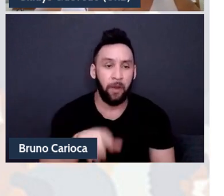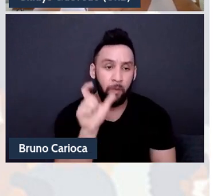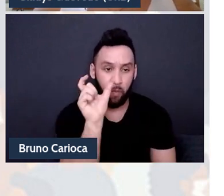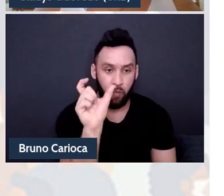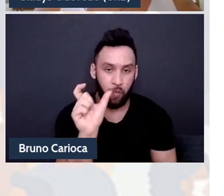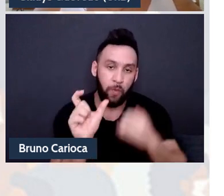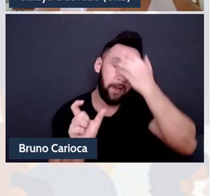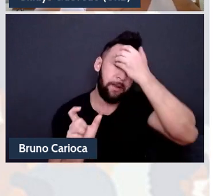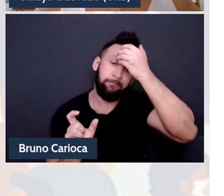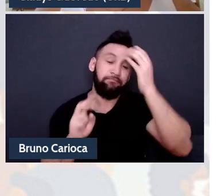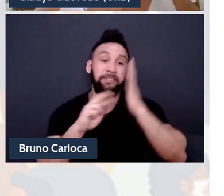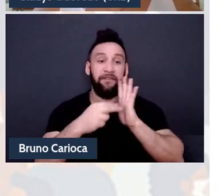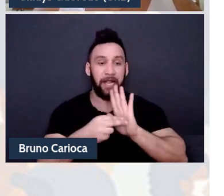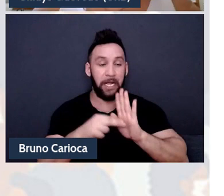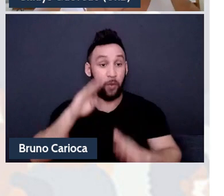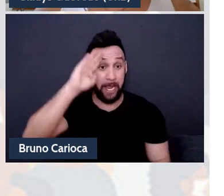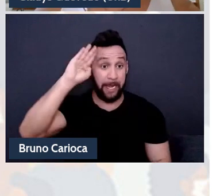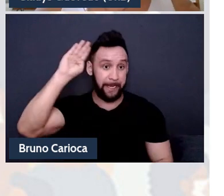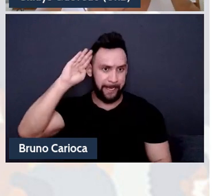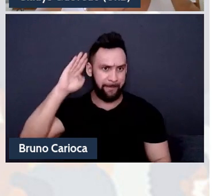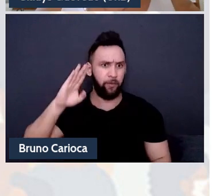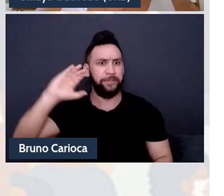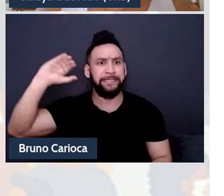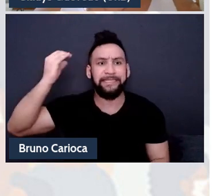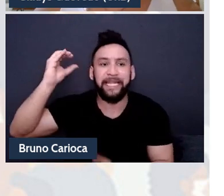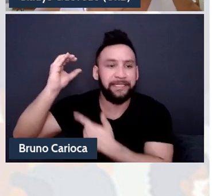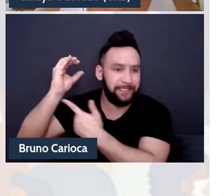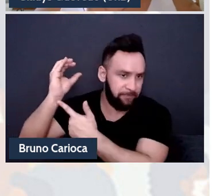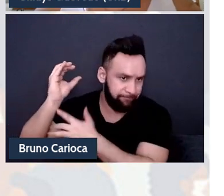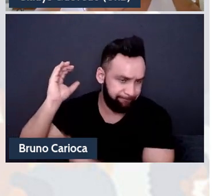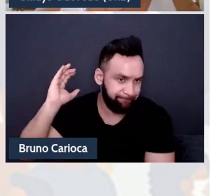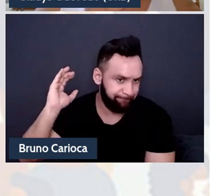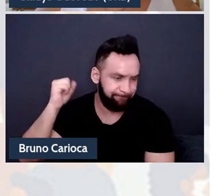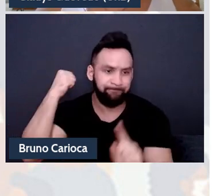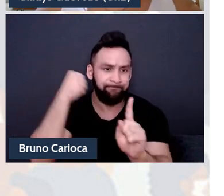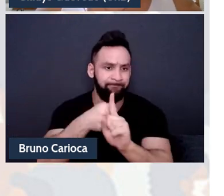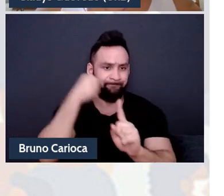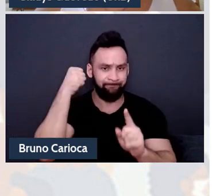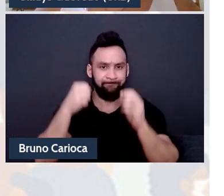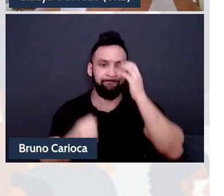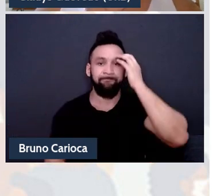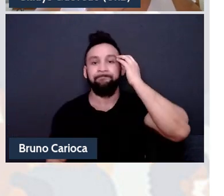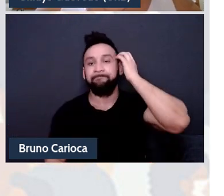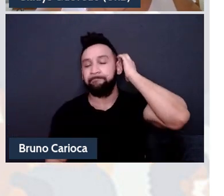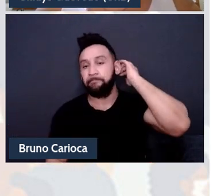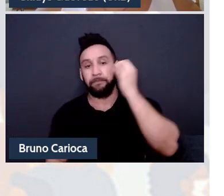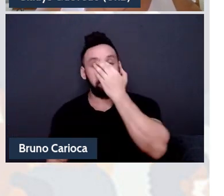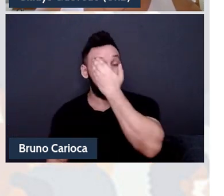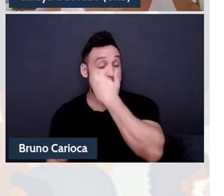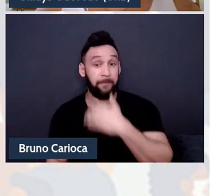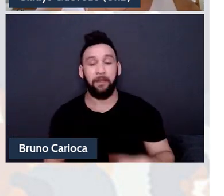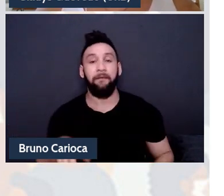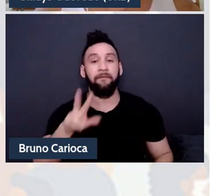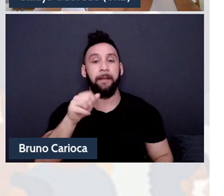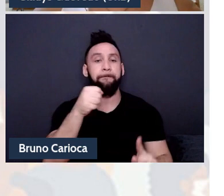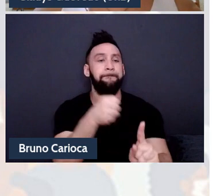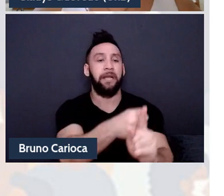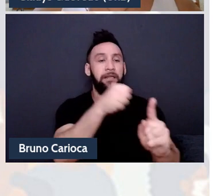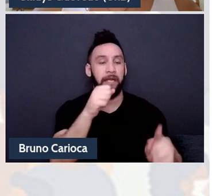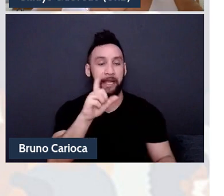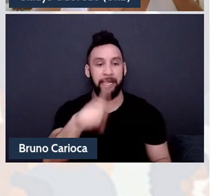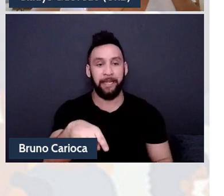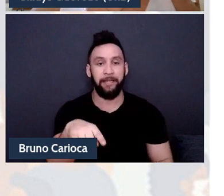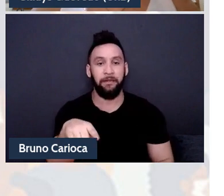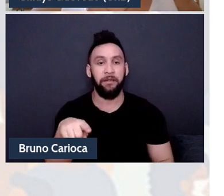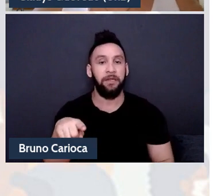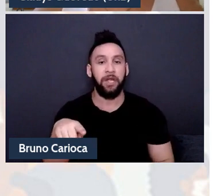seria impacto? Né? Que está no título dessa mesa aqui. É o efeito de um teste nos candidatos, e aqui você pode entender efeito